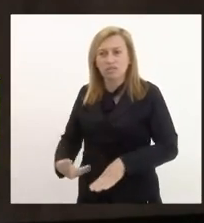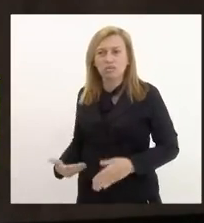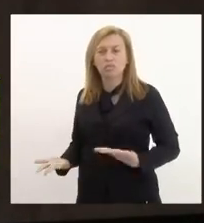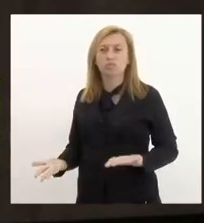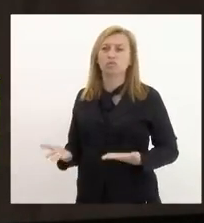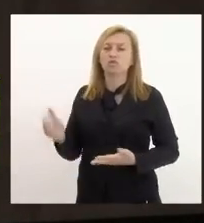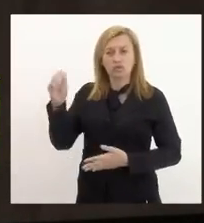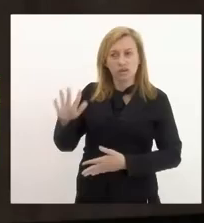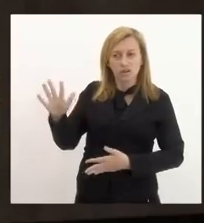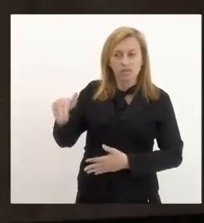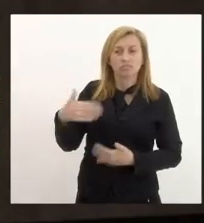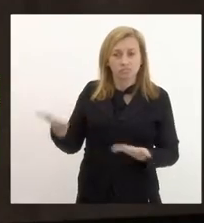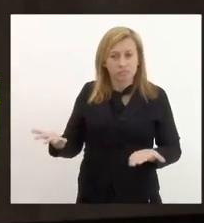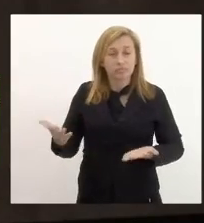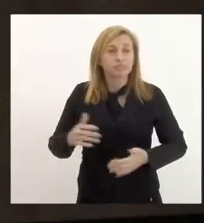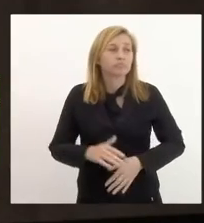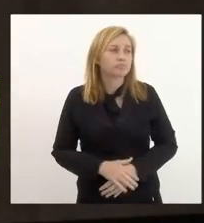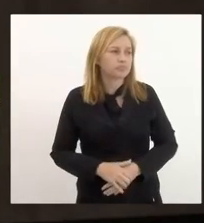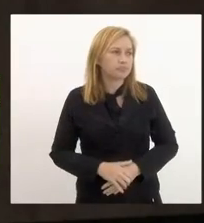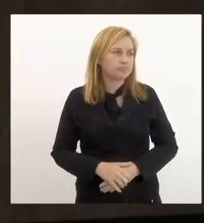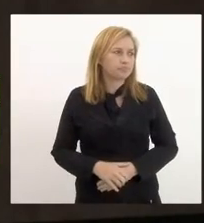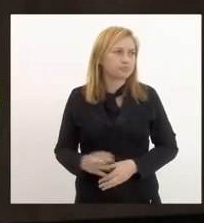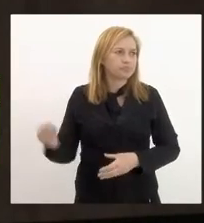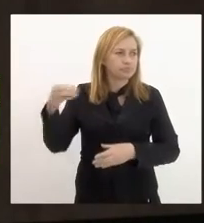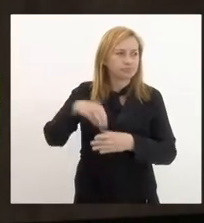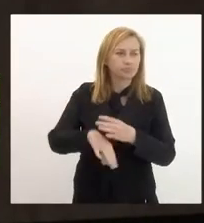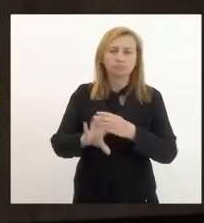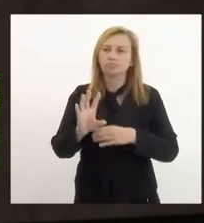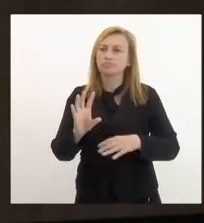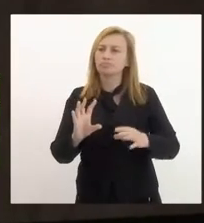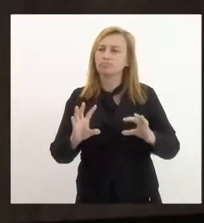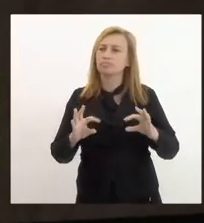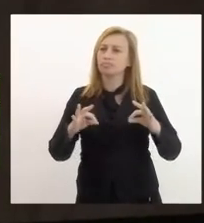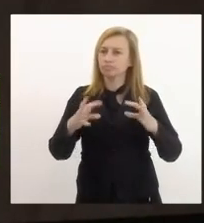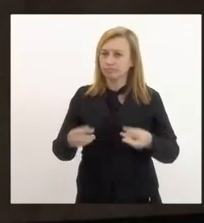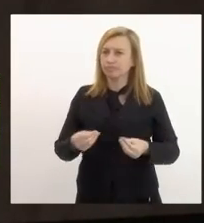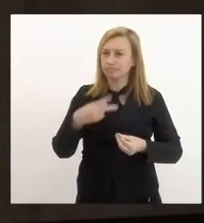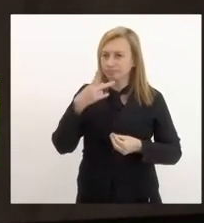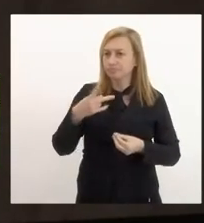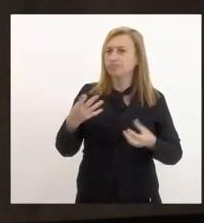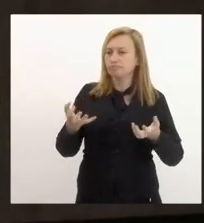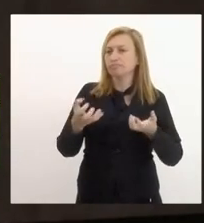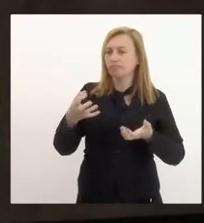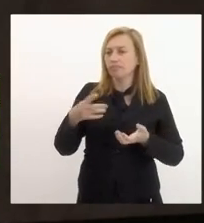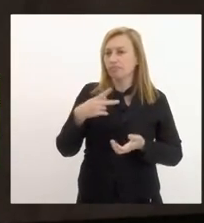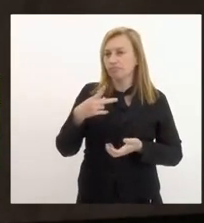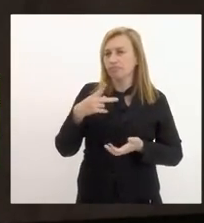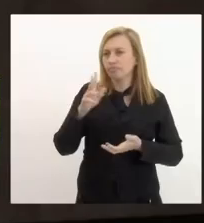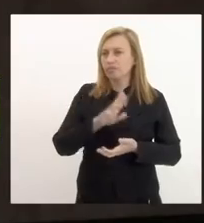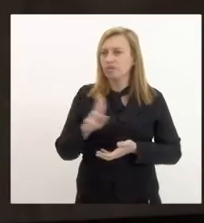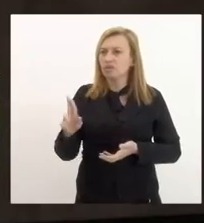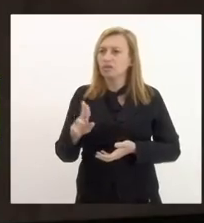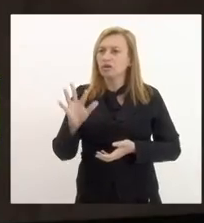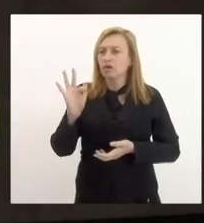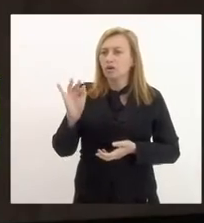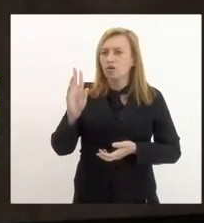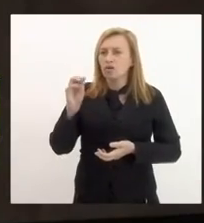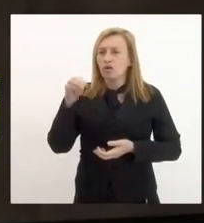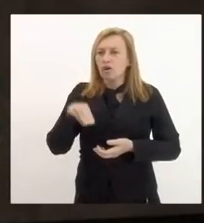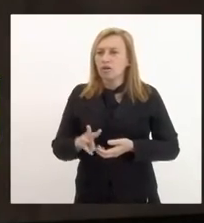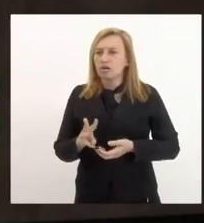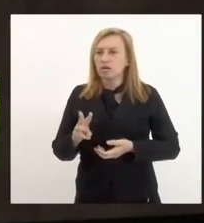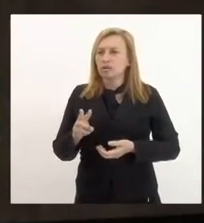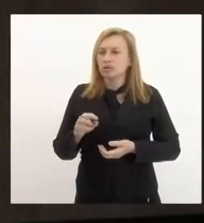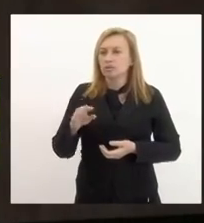estado EA Liga Nacional então dentro desse contexto eu quero também registrar em nome do fórum permanent servidores públicos